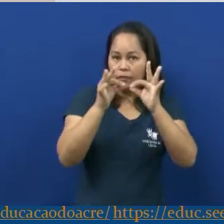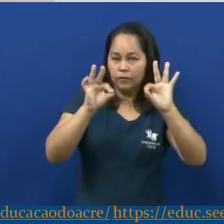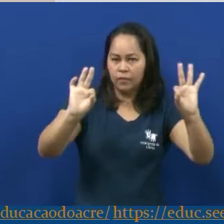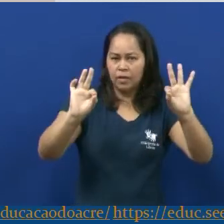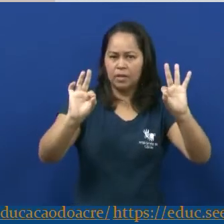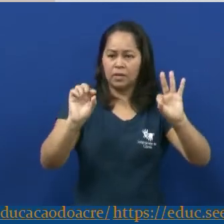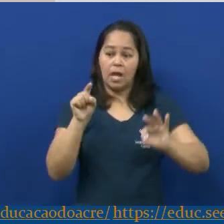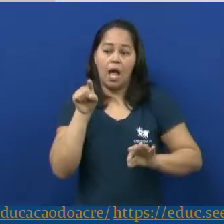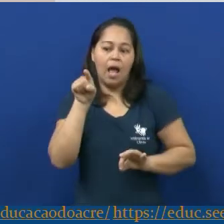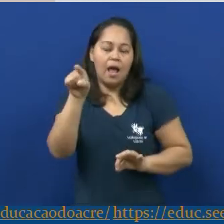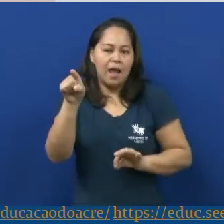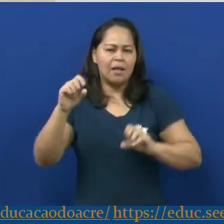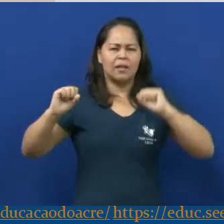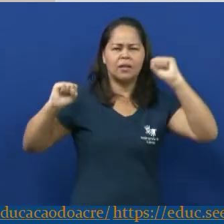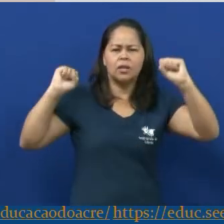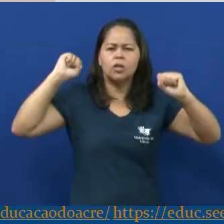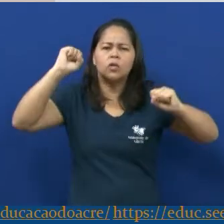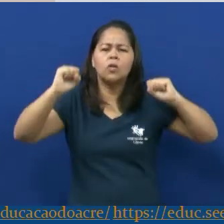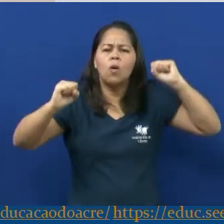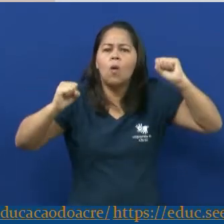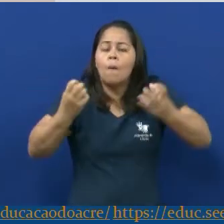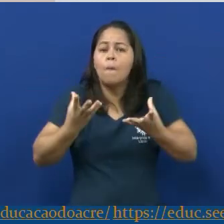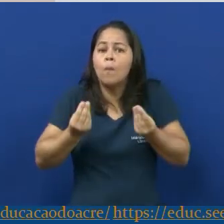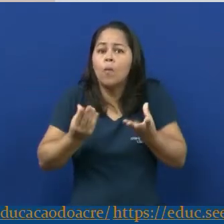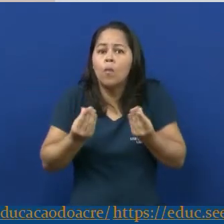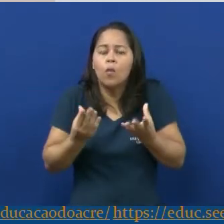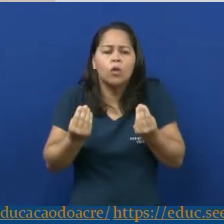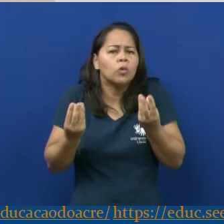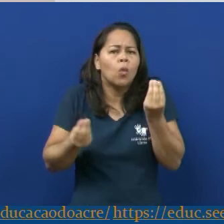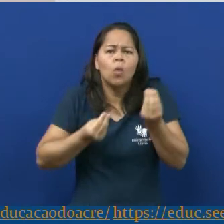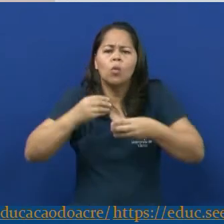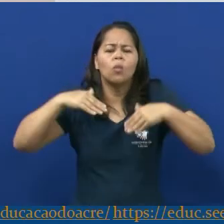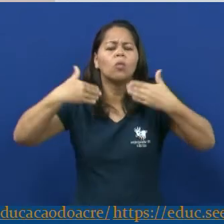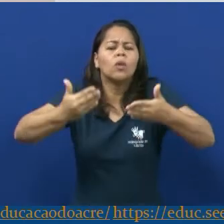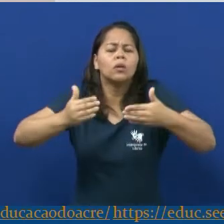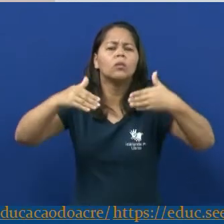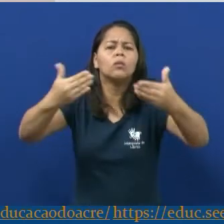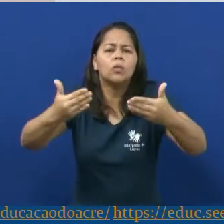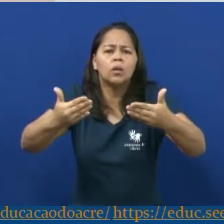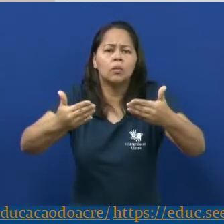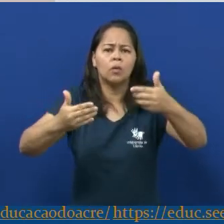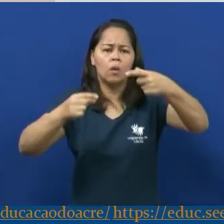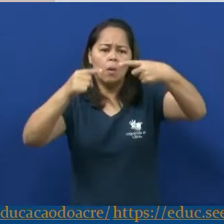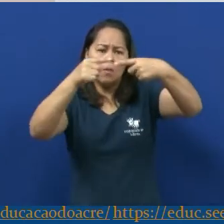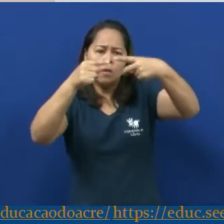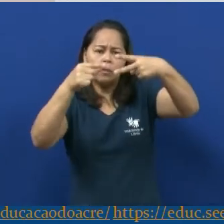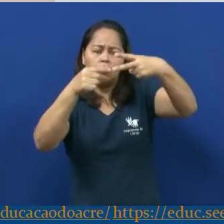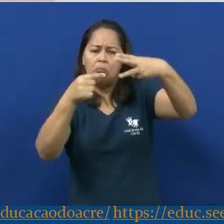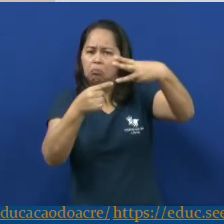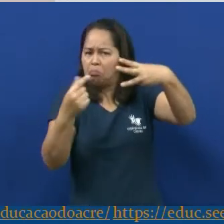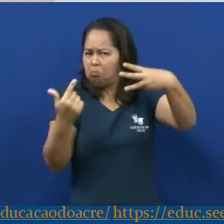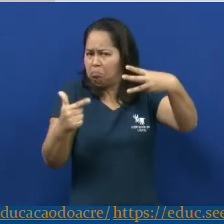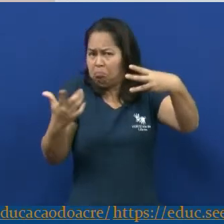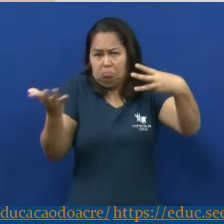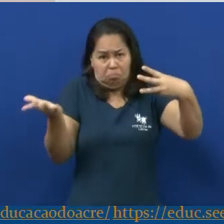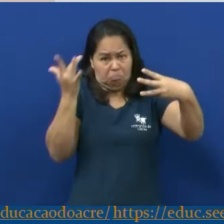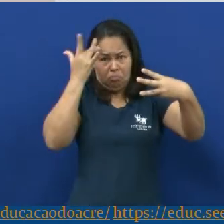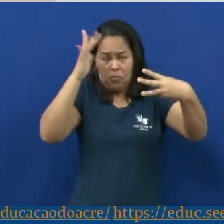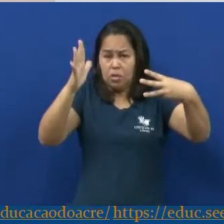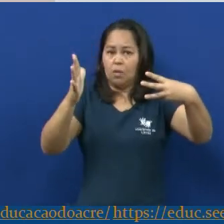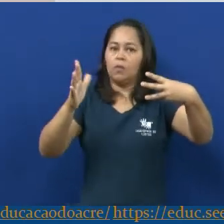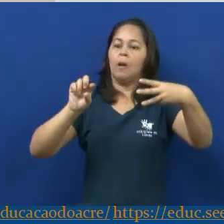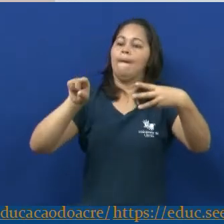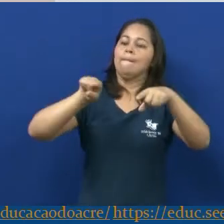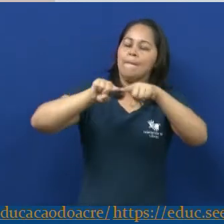muito quando que eles assistiram o filme quando que eles pintaram a casa quando que eles dançaram muito e não sei não me interessa